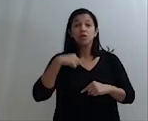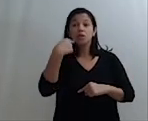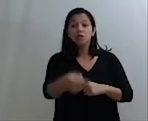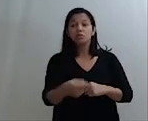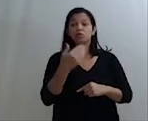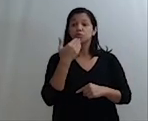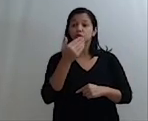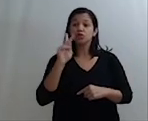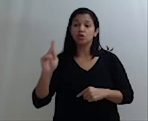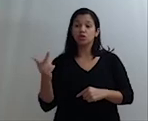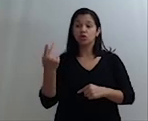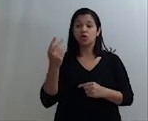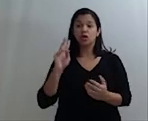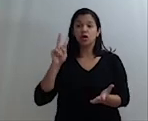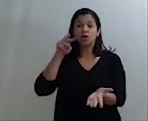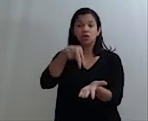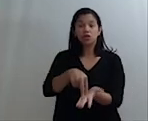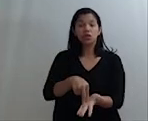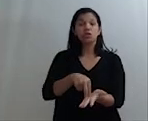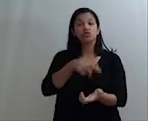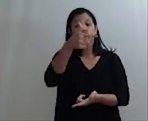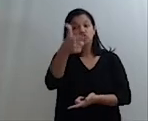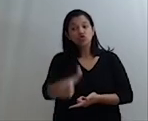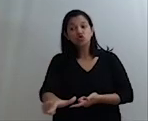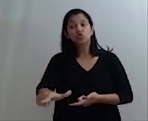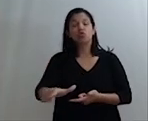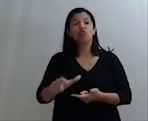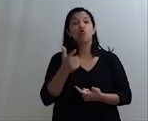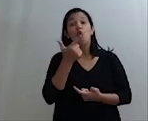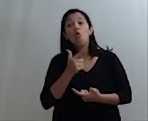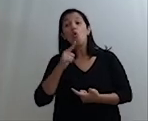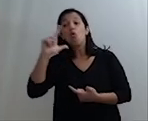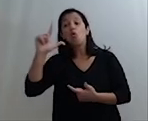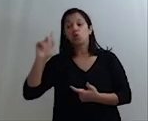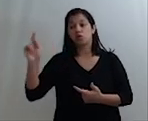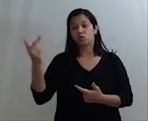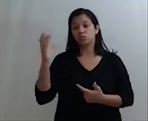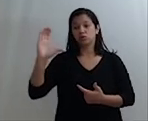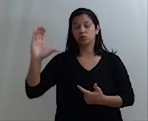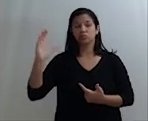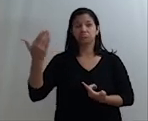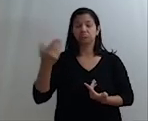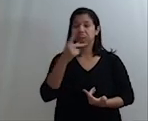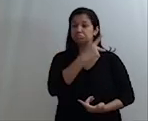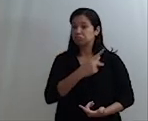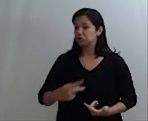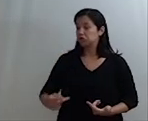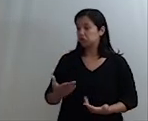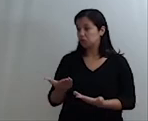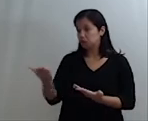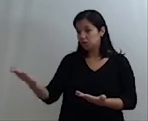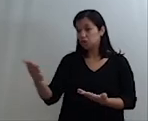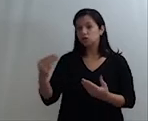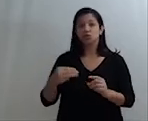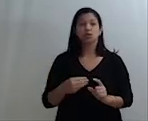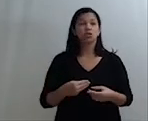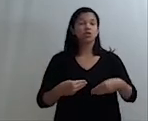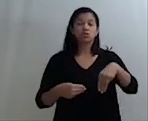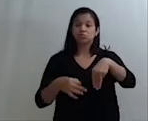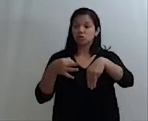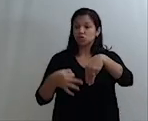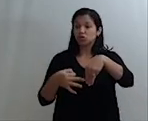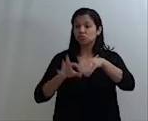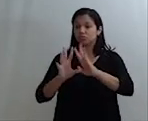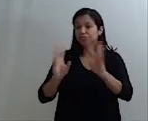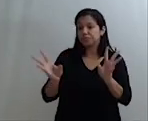esta corte no novo Abas corpes então senhor presidente senhores ministros com essas ligeiras considerações e